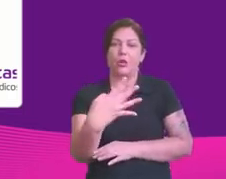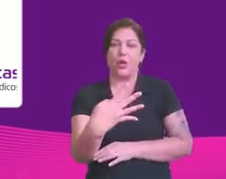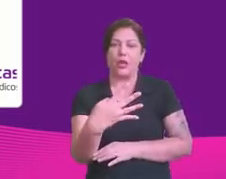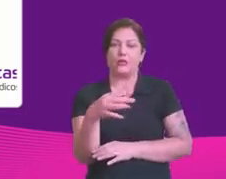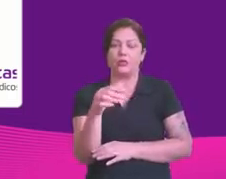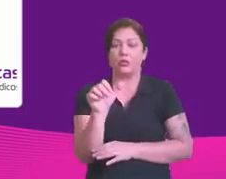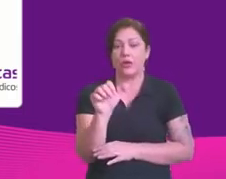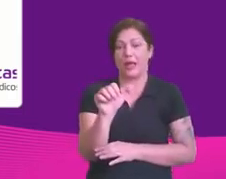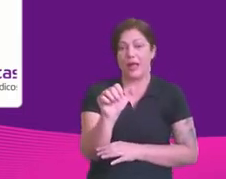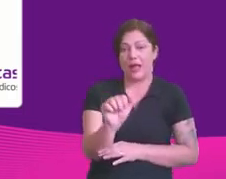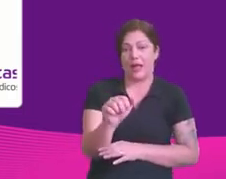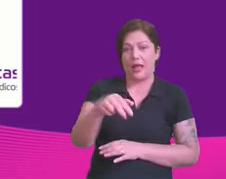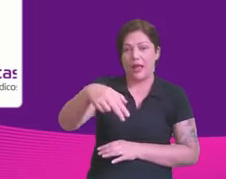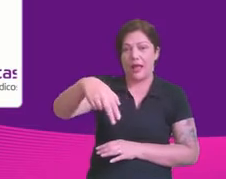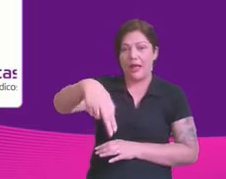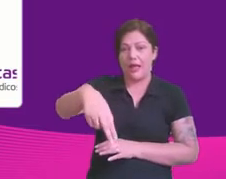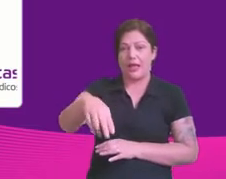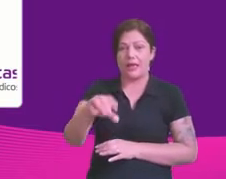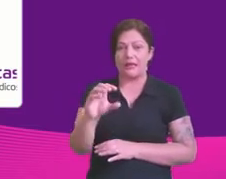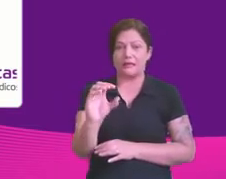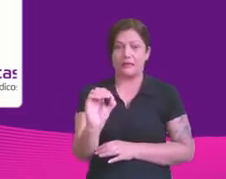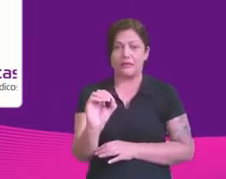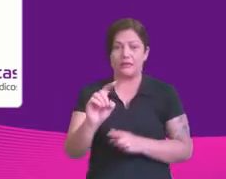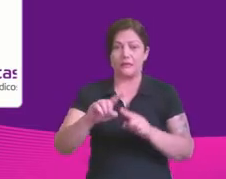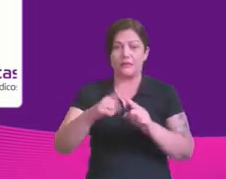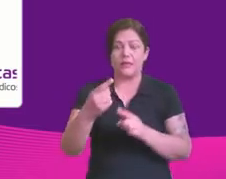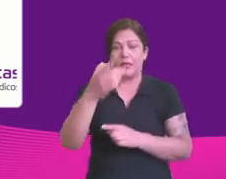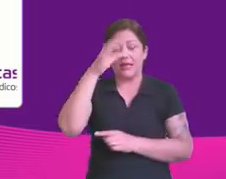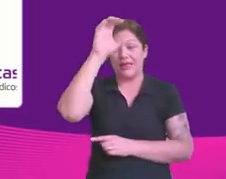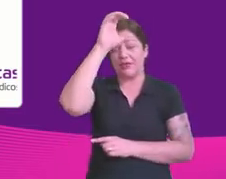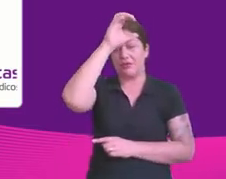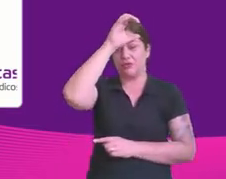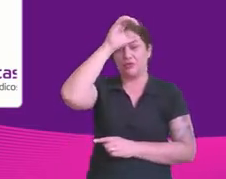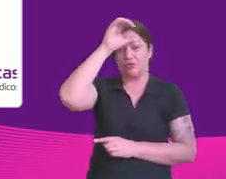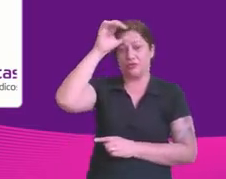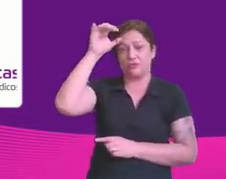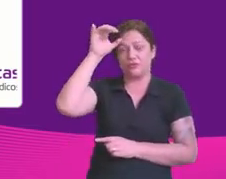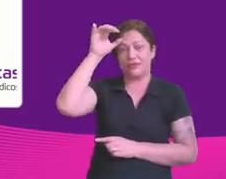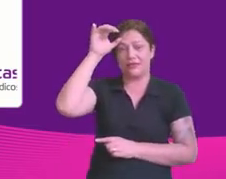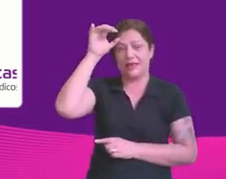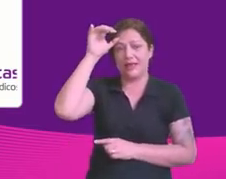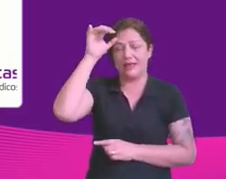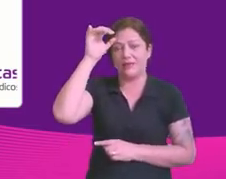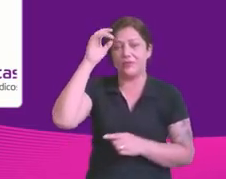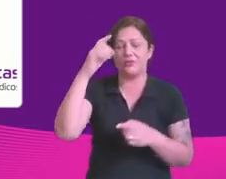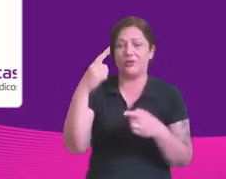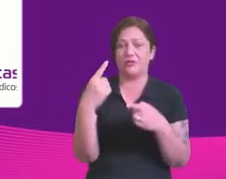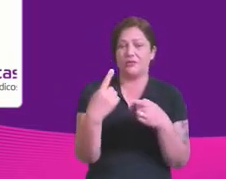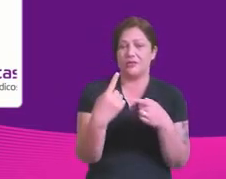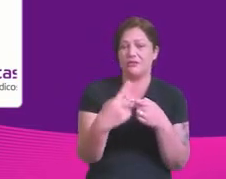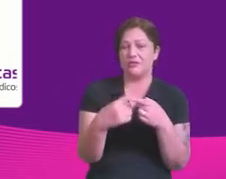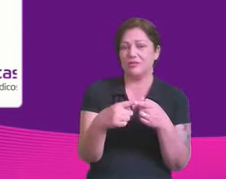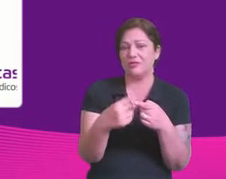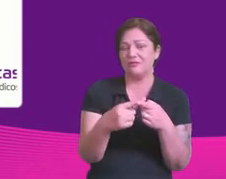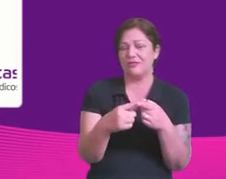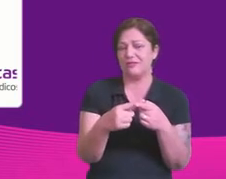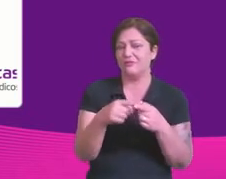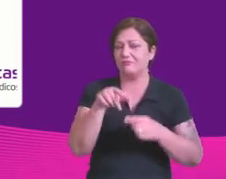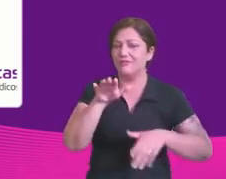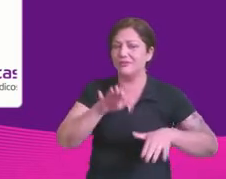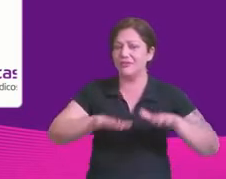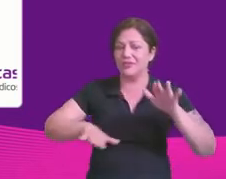Essa paciente fez FLOT pós-operatório dela, com o 8º ciclo sendo em fevereiro de